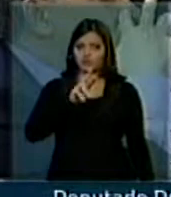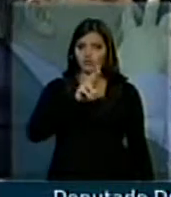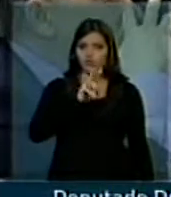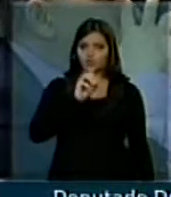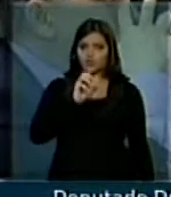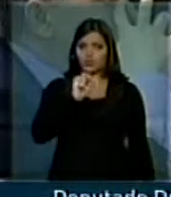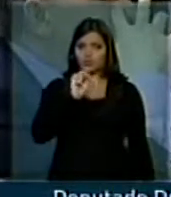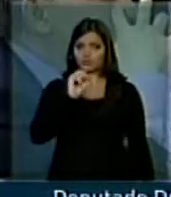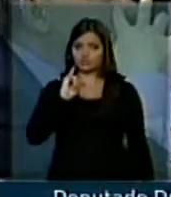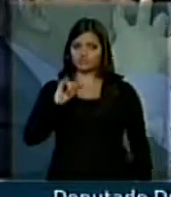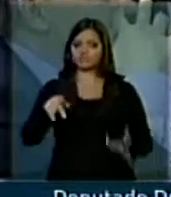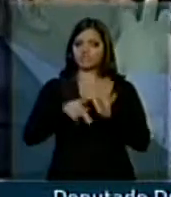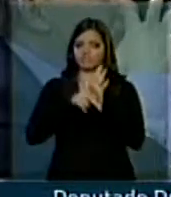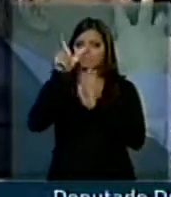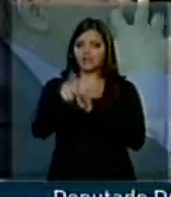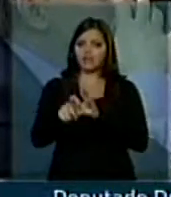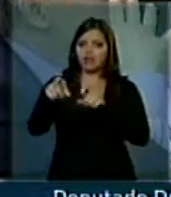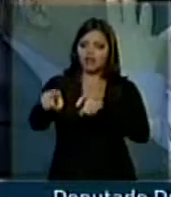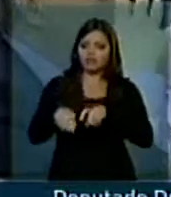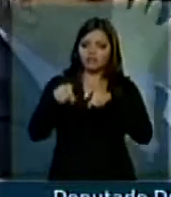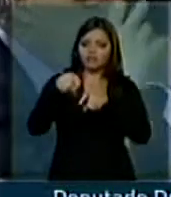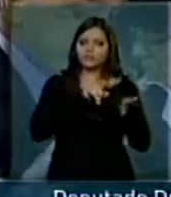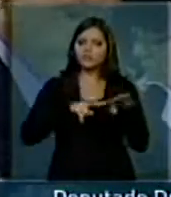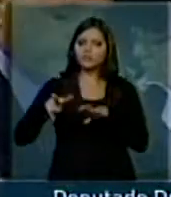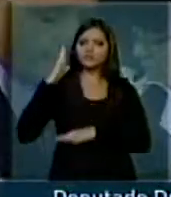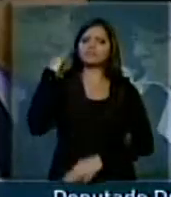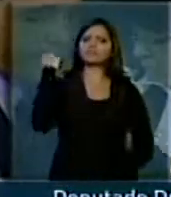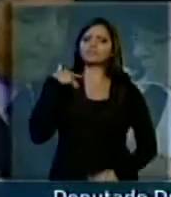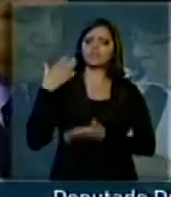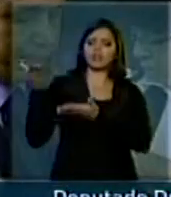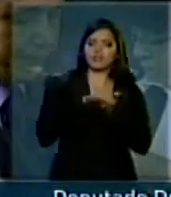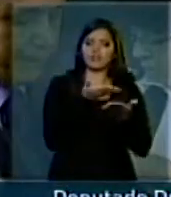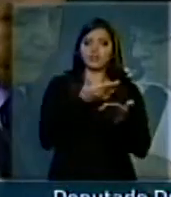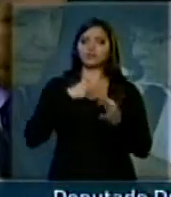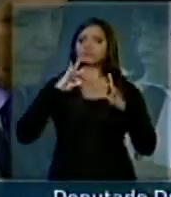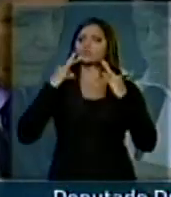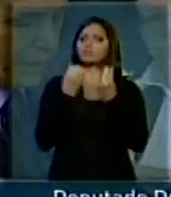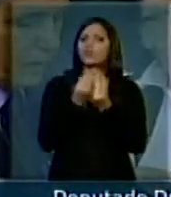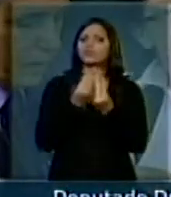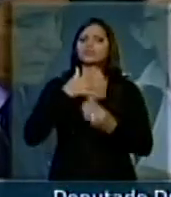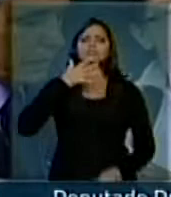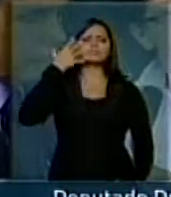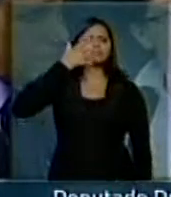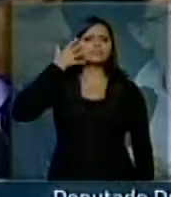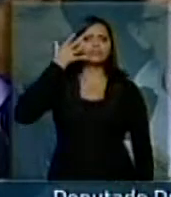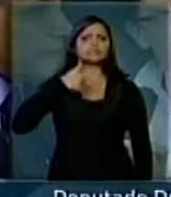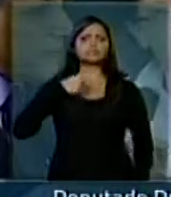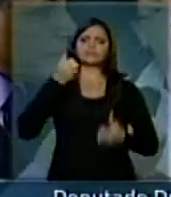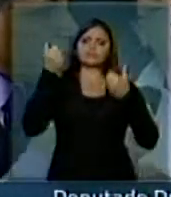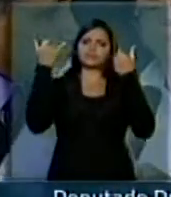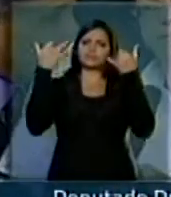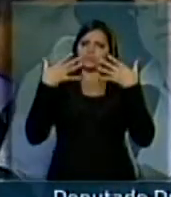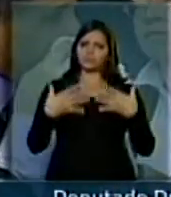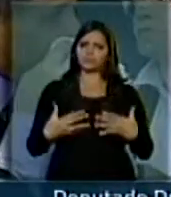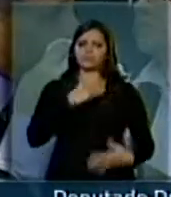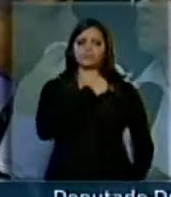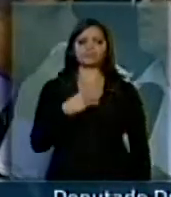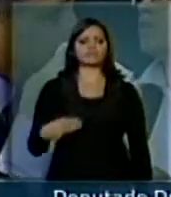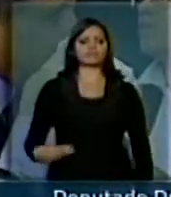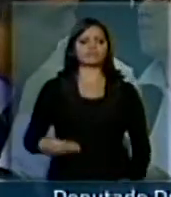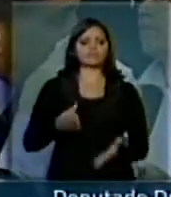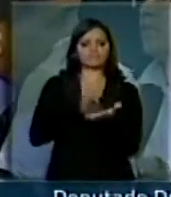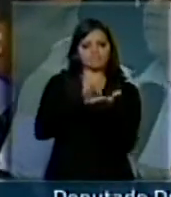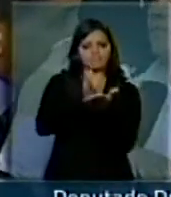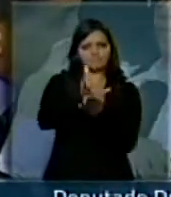Agricultura, 2 semanas atrás, durante toda a oitiva do ministro, de maneira muito